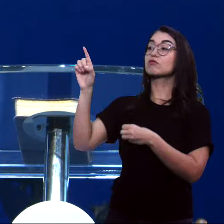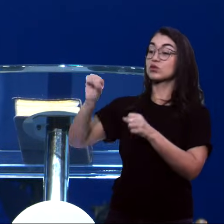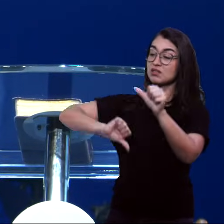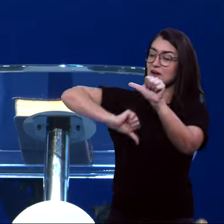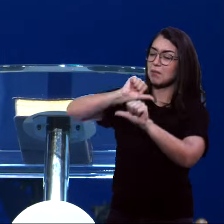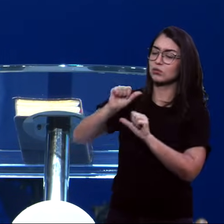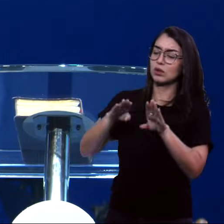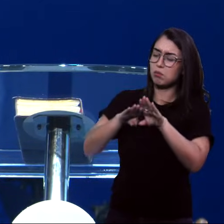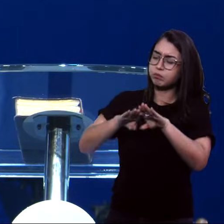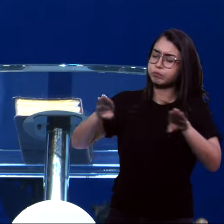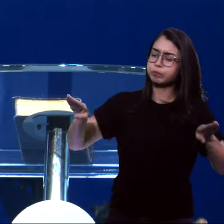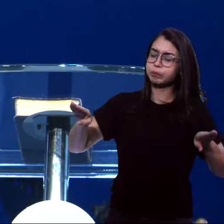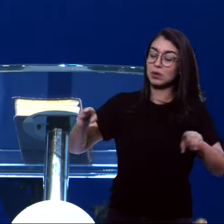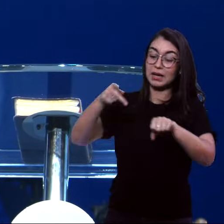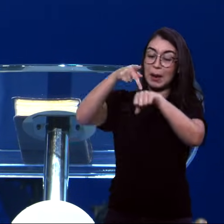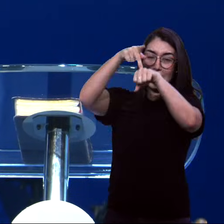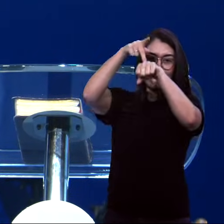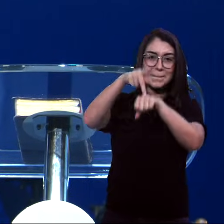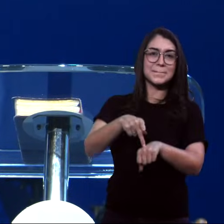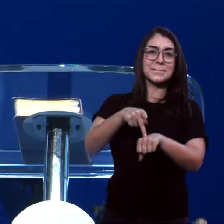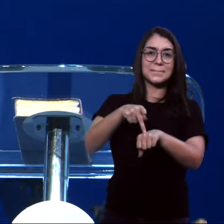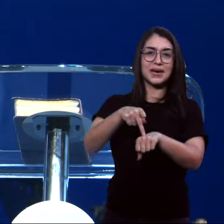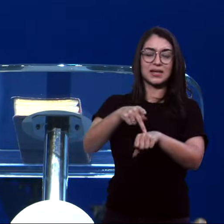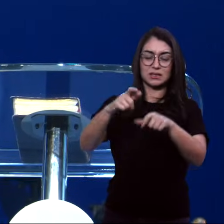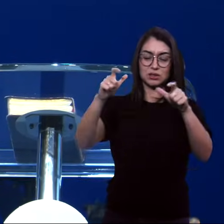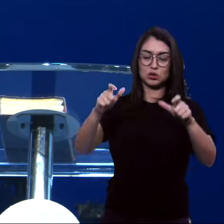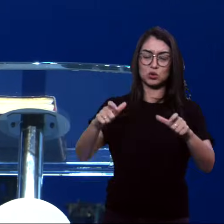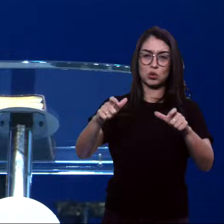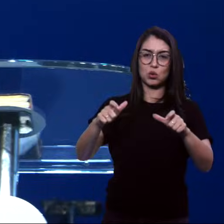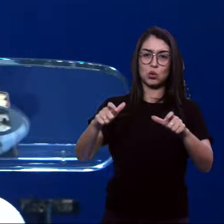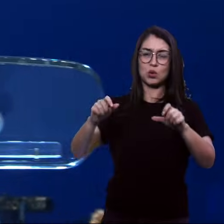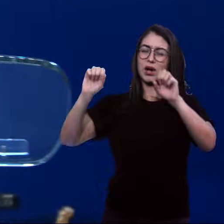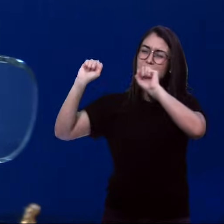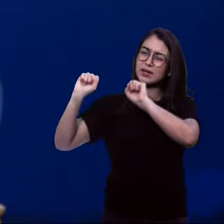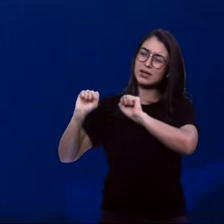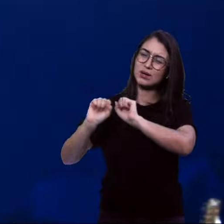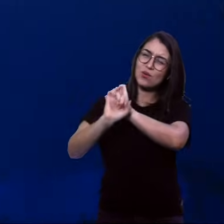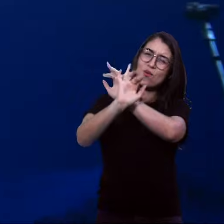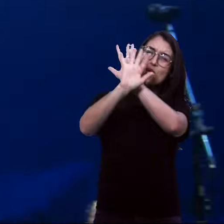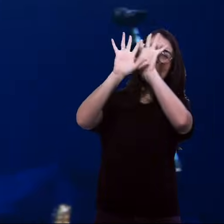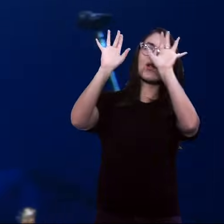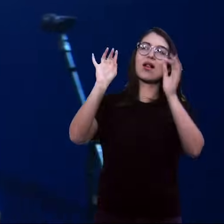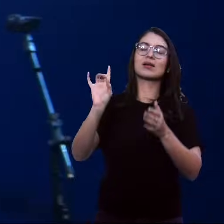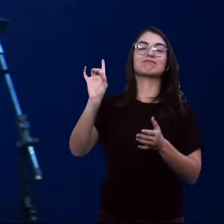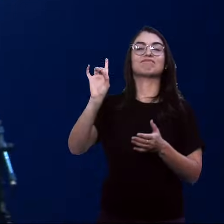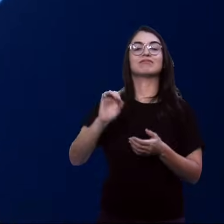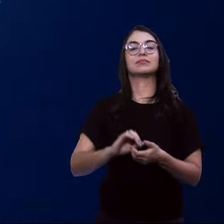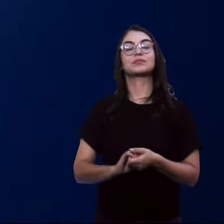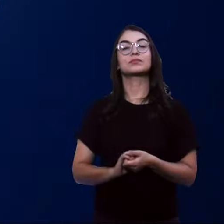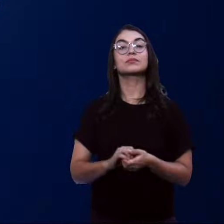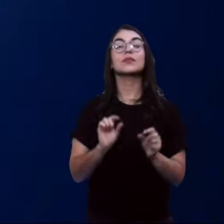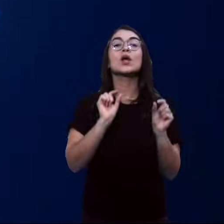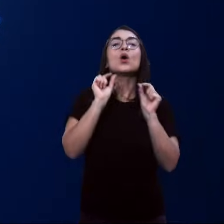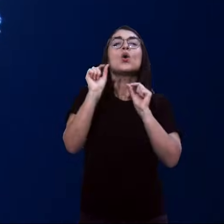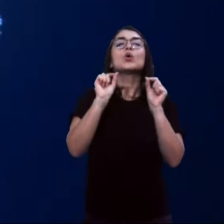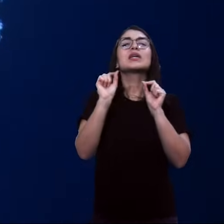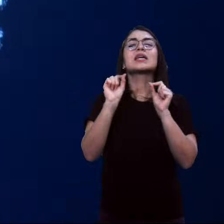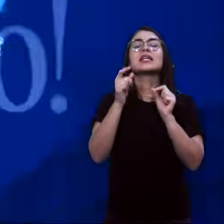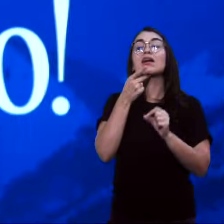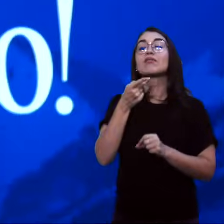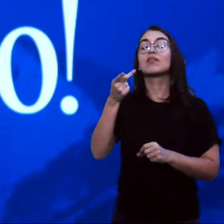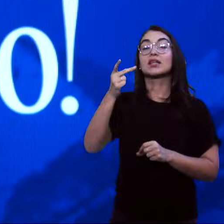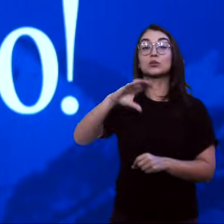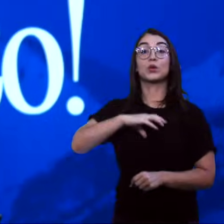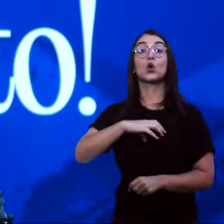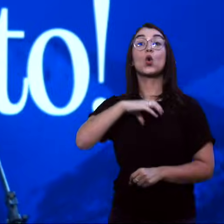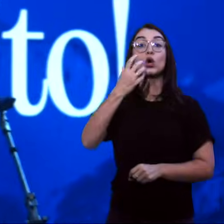pedra principal aos gritos de graciosa ela é. O que ele estava encorajando Zorobabel aqui? Além de fazer